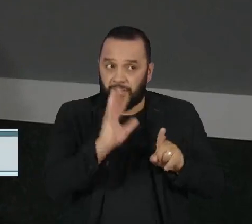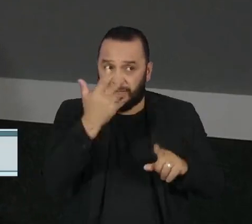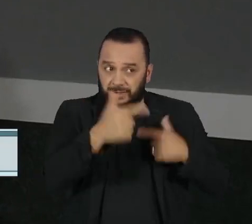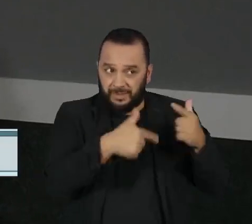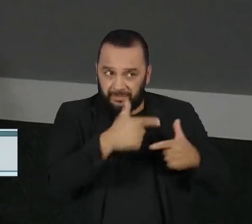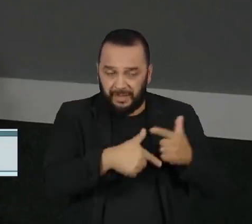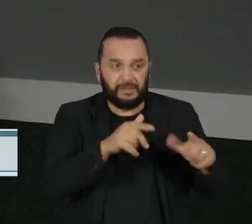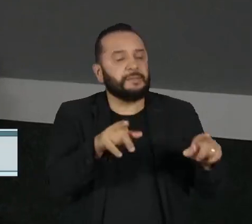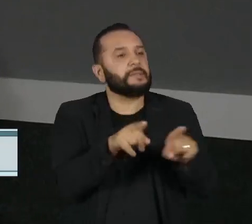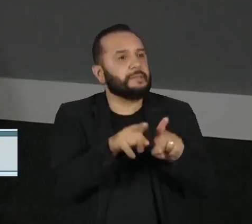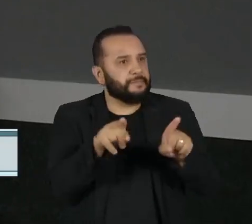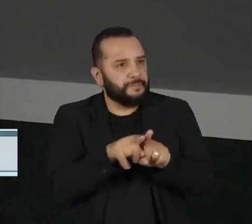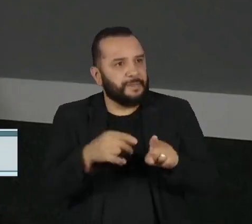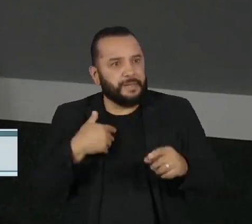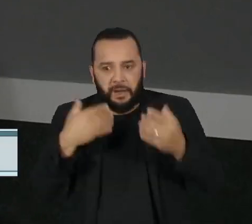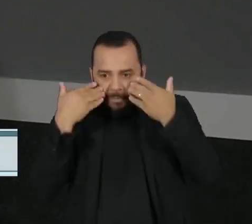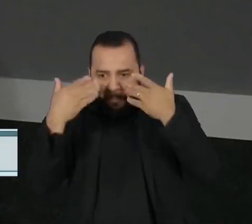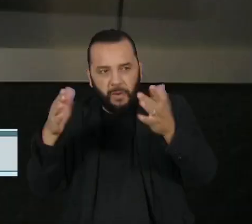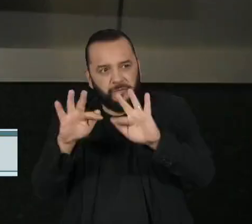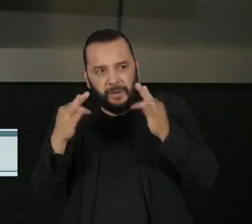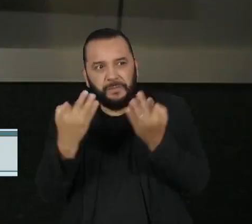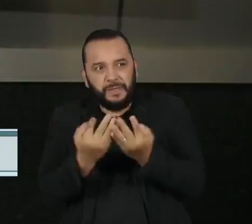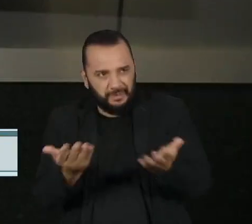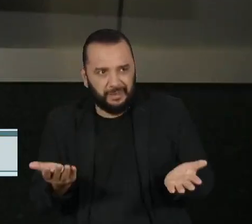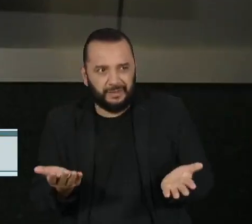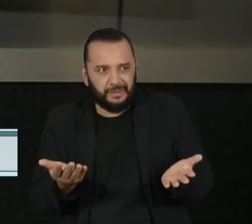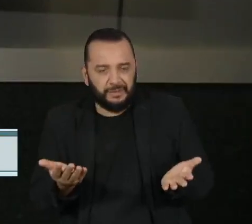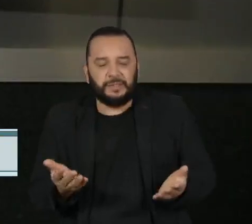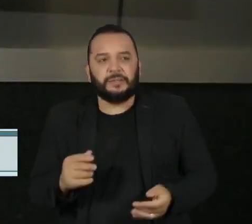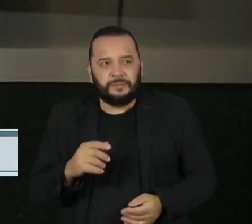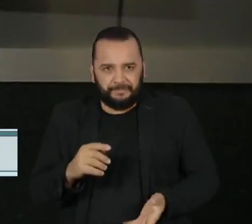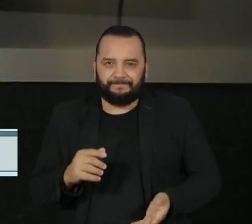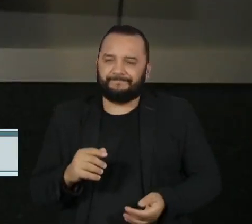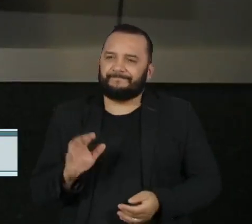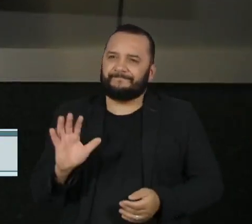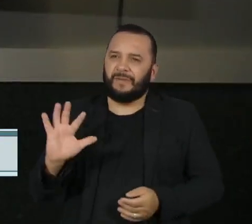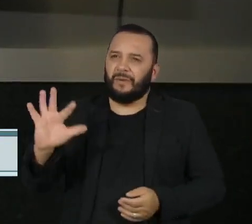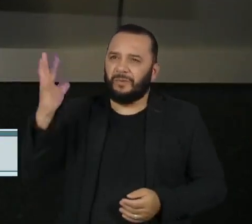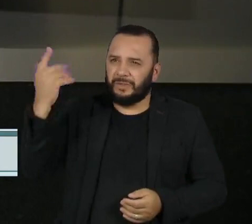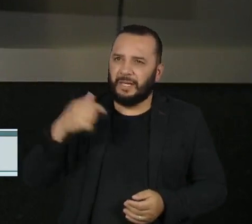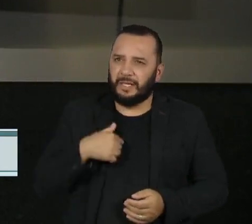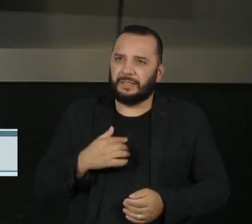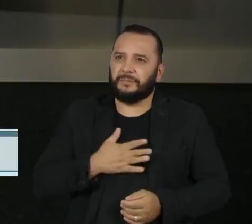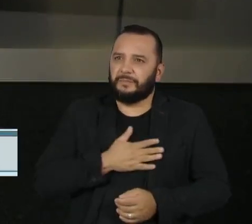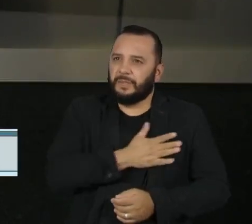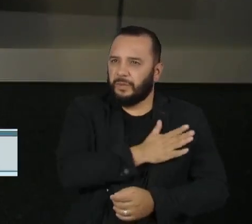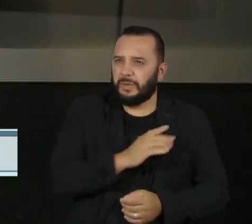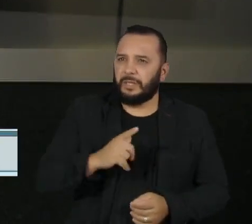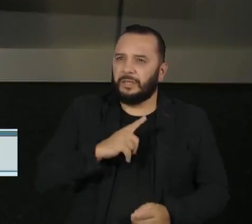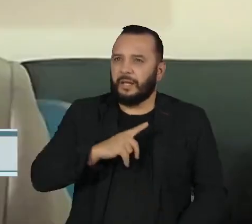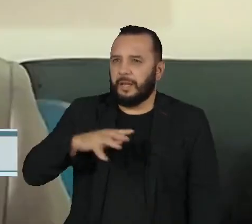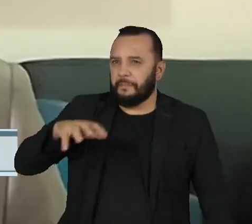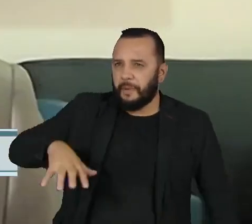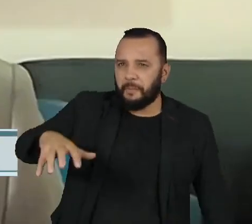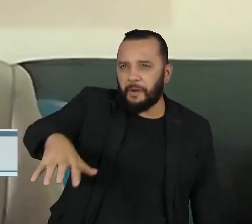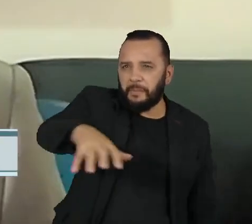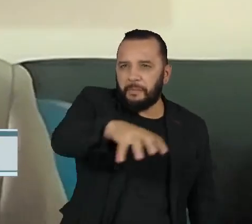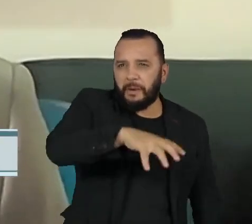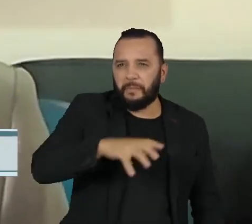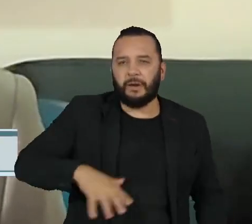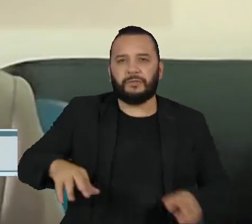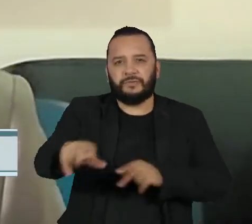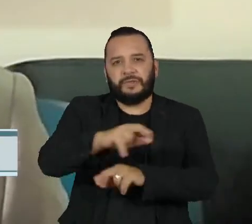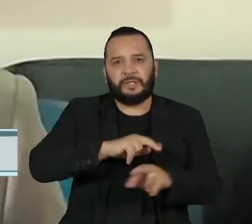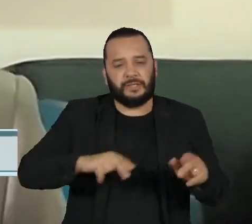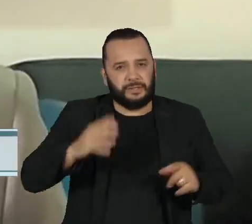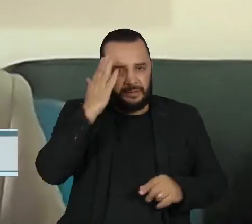esse diagnóstico no ambiente familiar. Esse estigma, então, ele acontece em diversas dimensões diferentes, né? Então, no trabalho